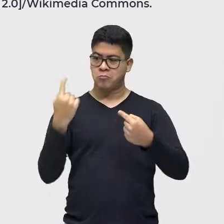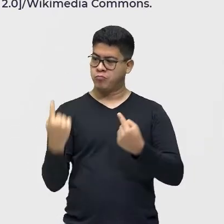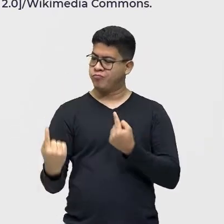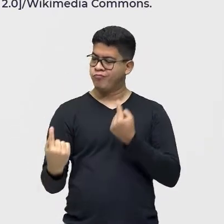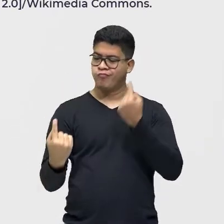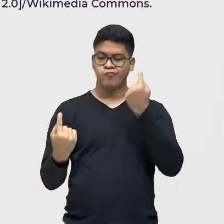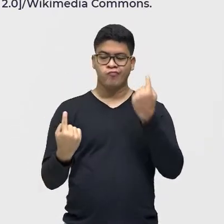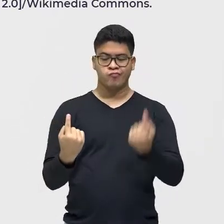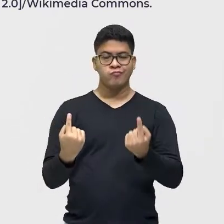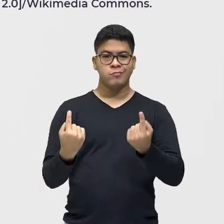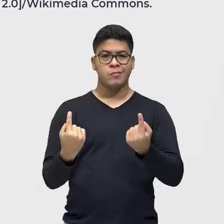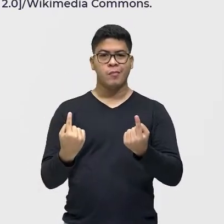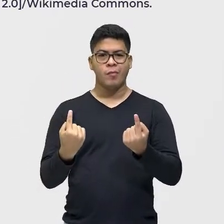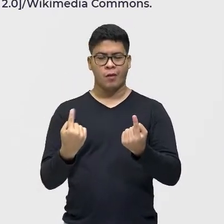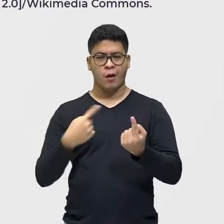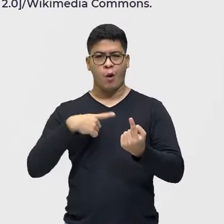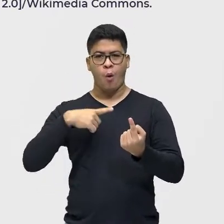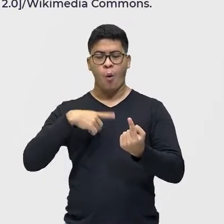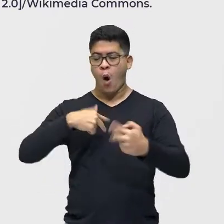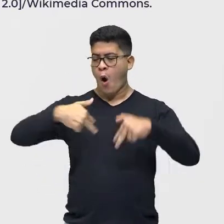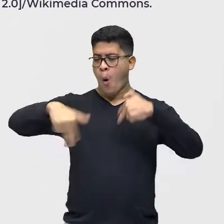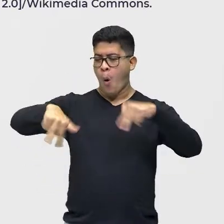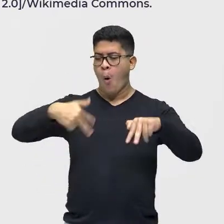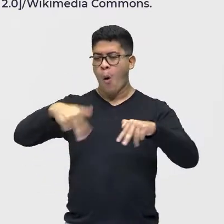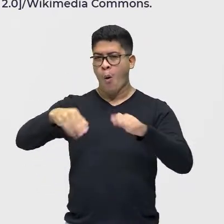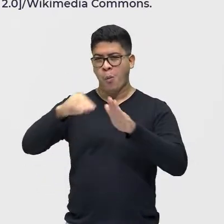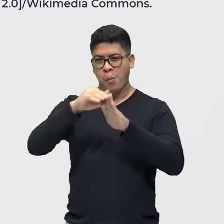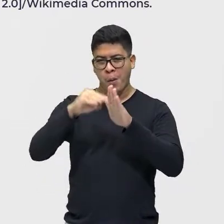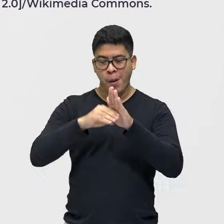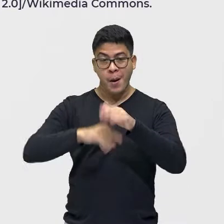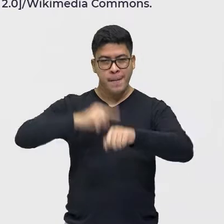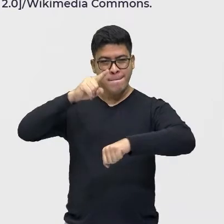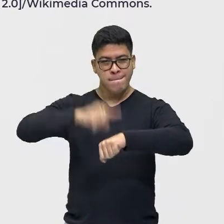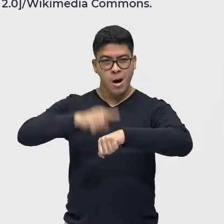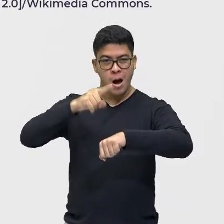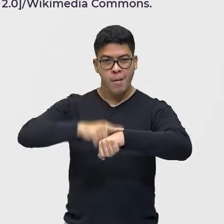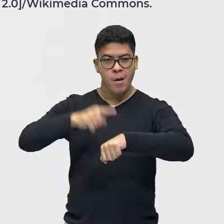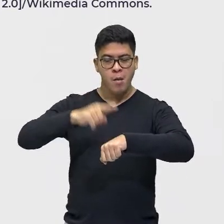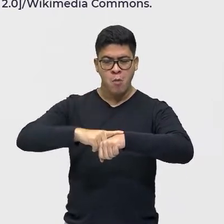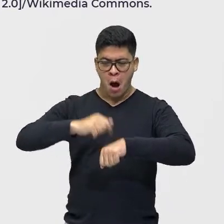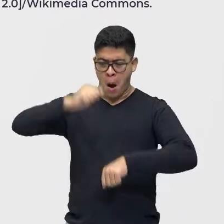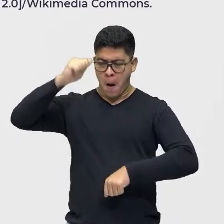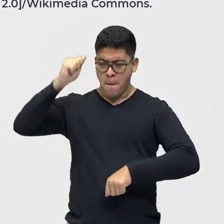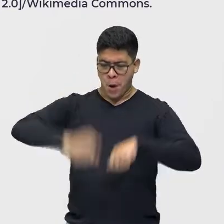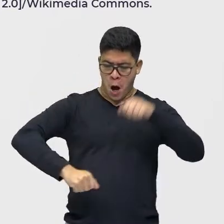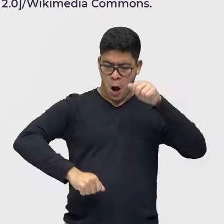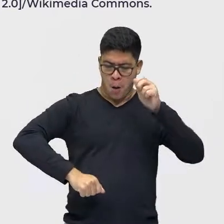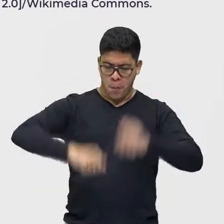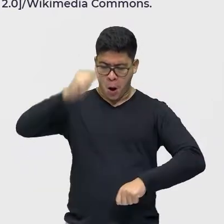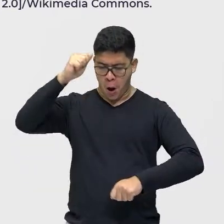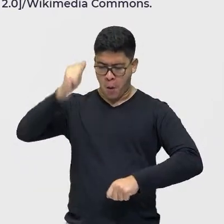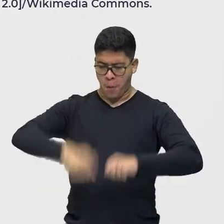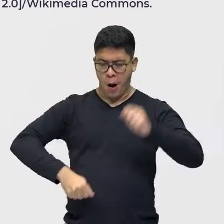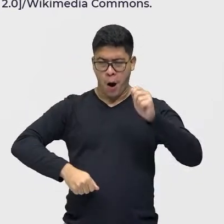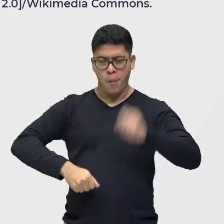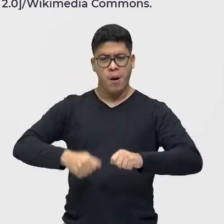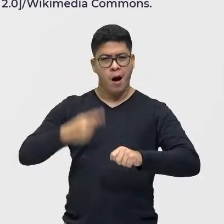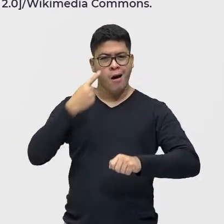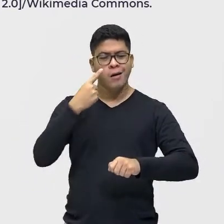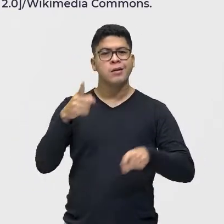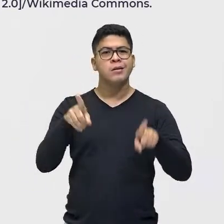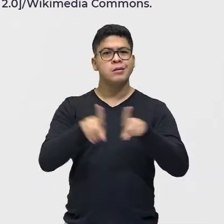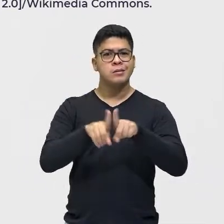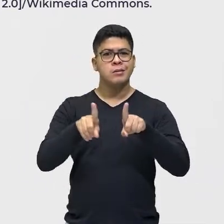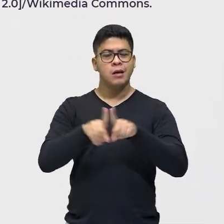par realizam uma coreografia totalmente marcada pelas batidas dos bastões no chão e também